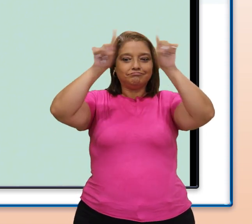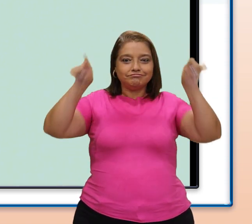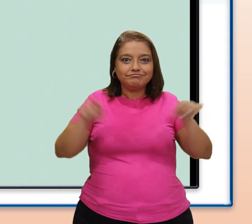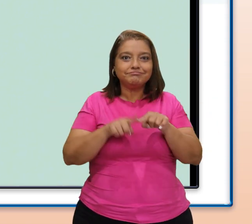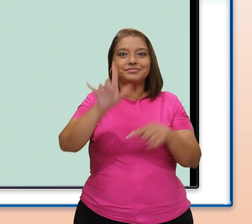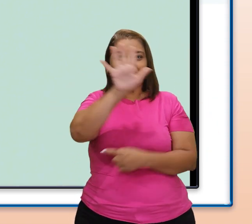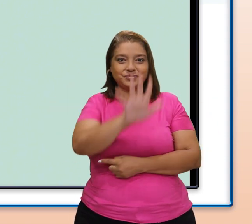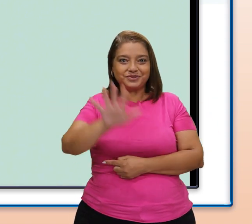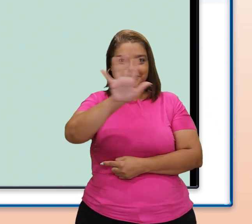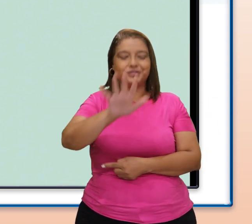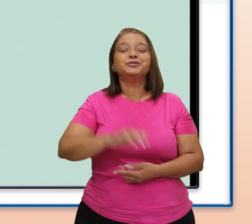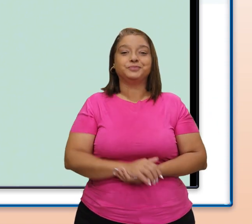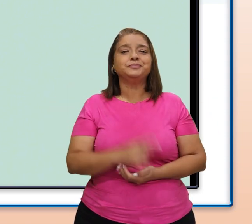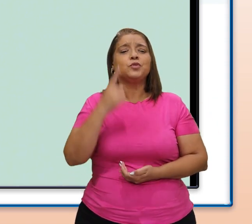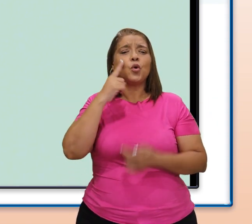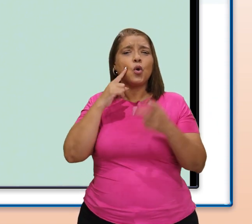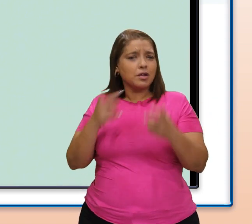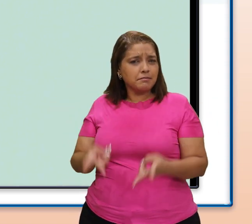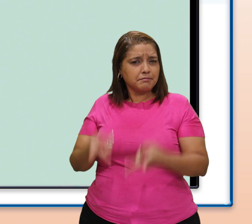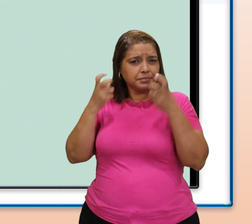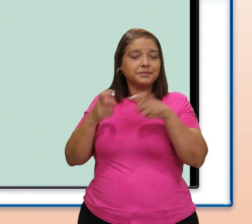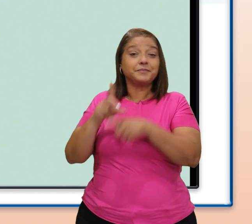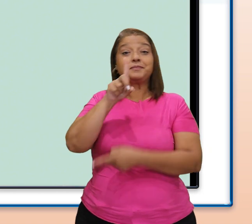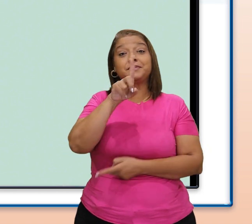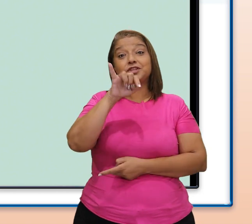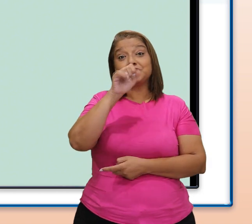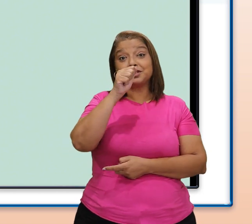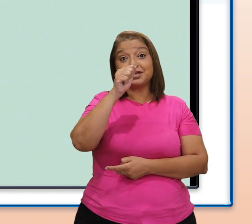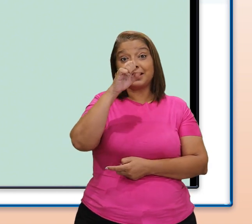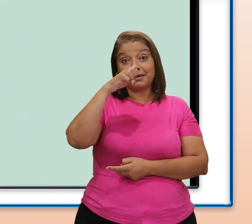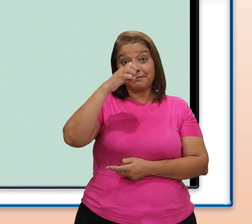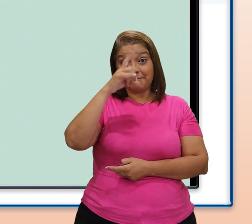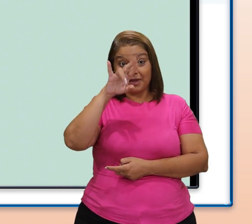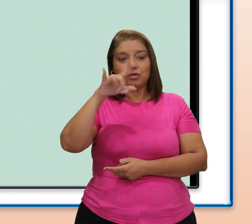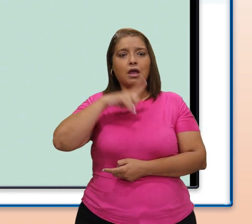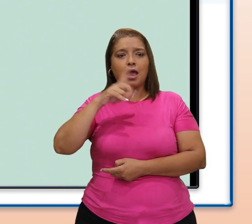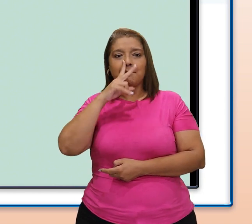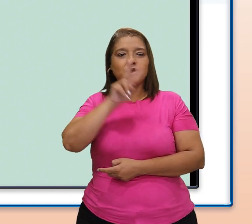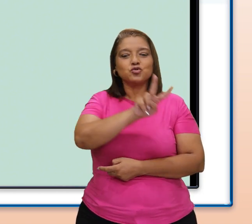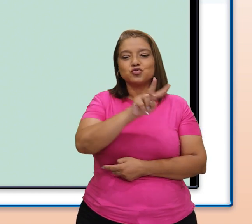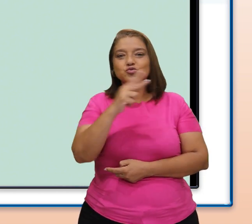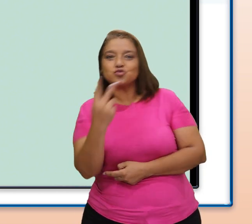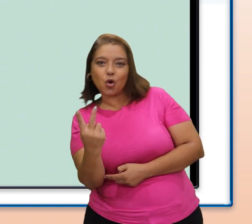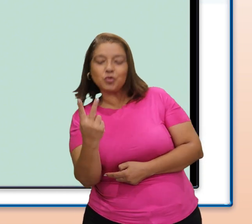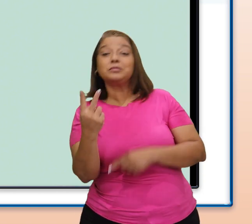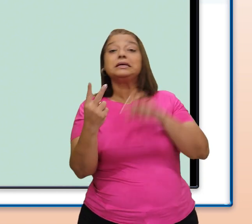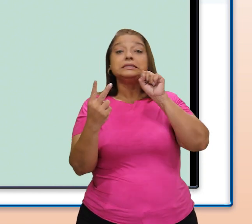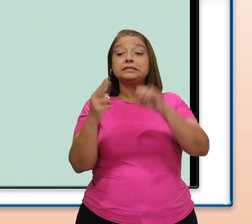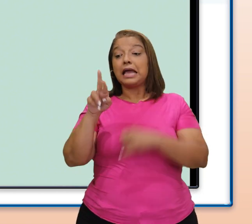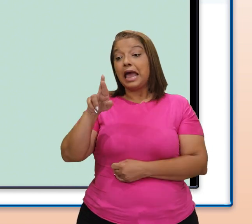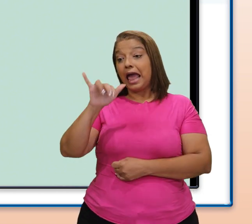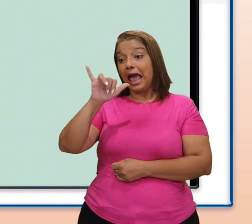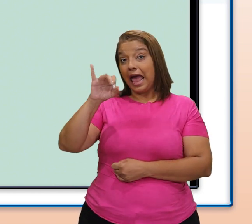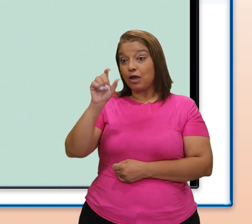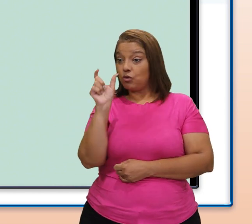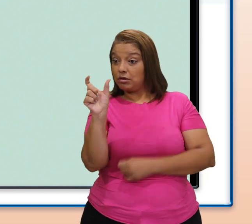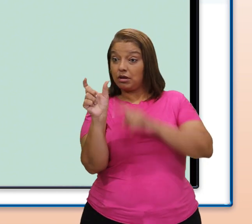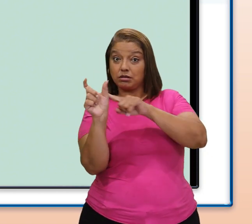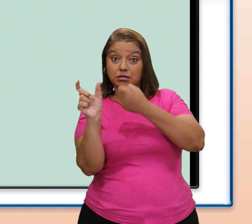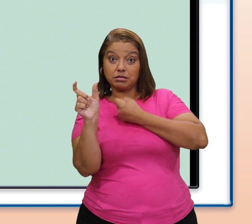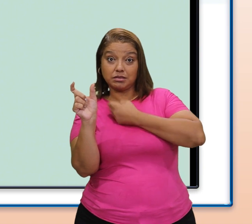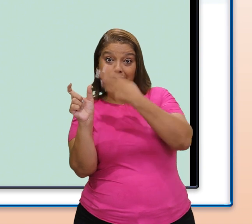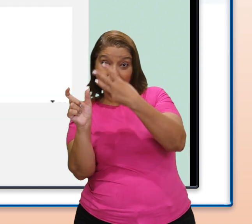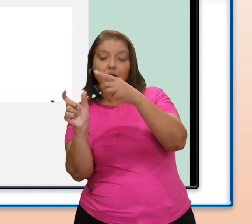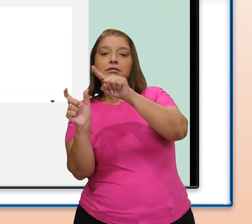circunferência. Observe que o diâmetro é o dobro do raio. Se o raio for igual a 3, por